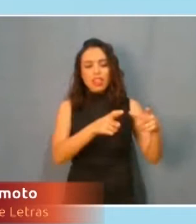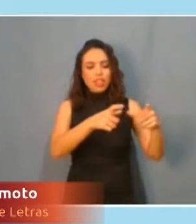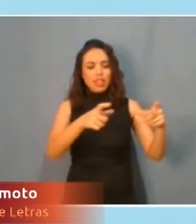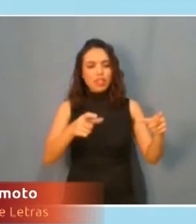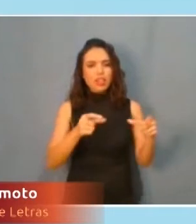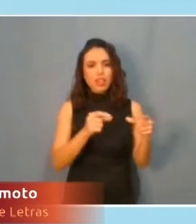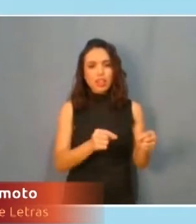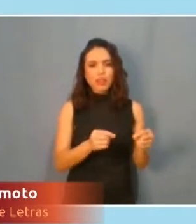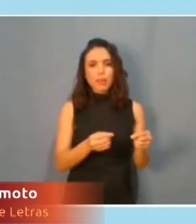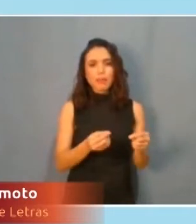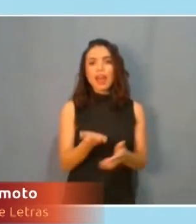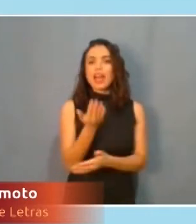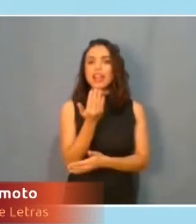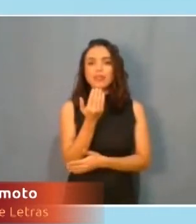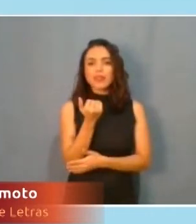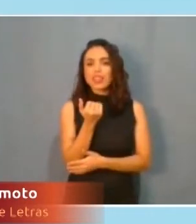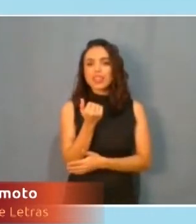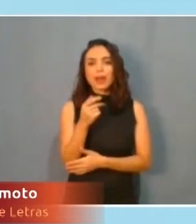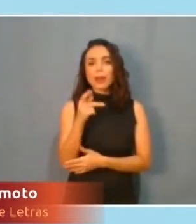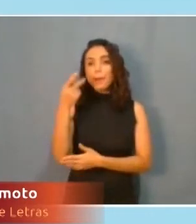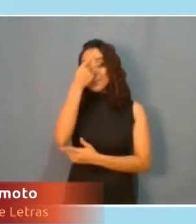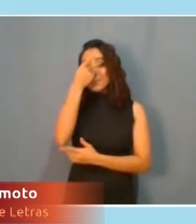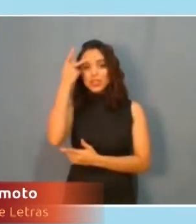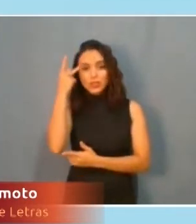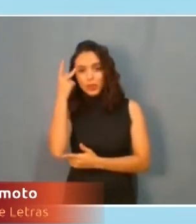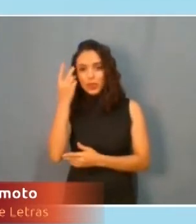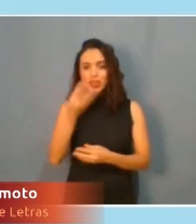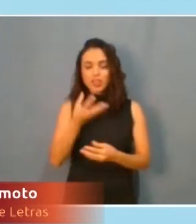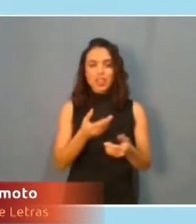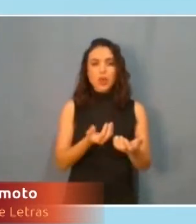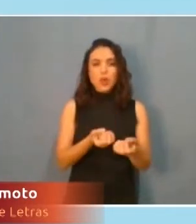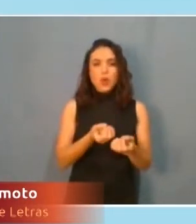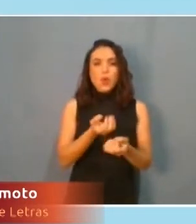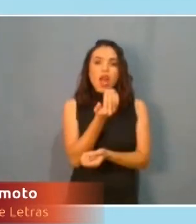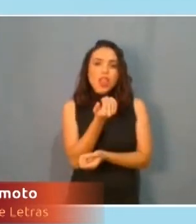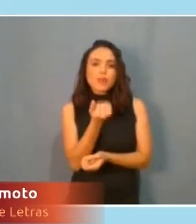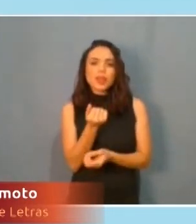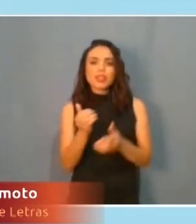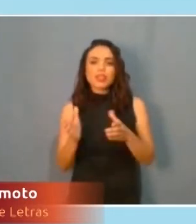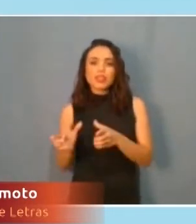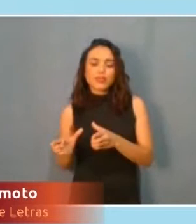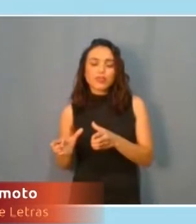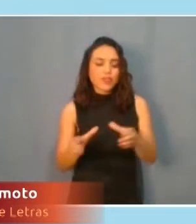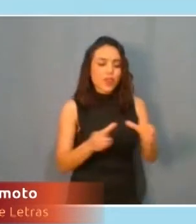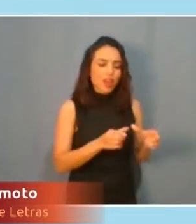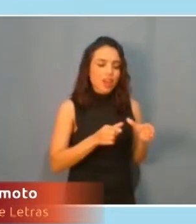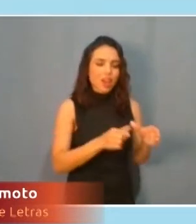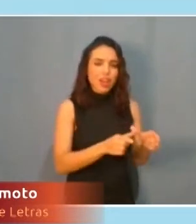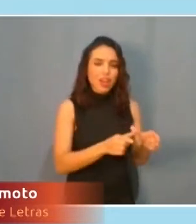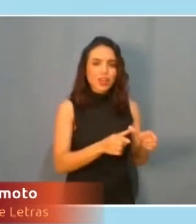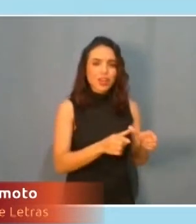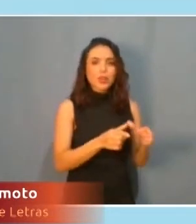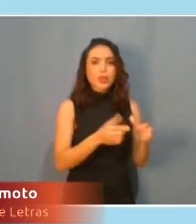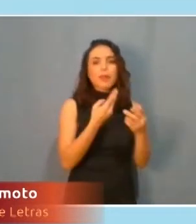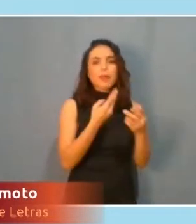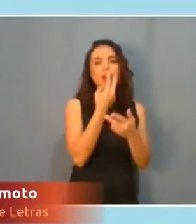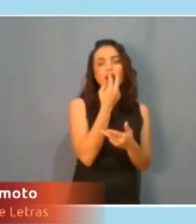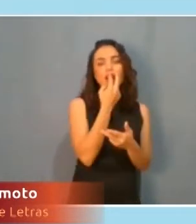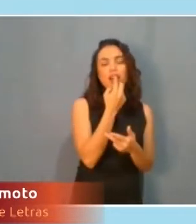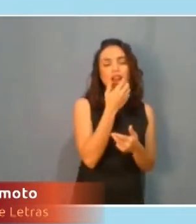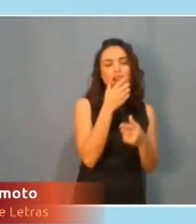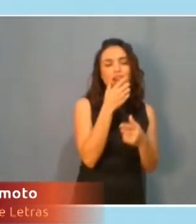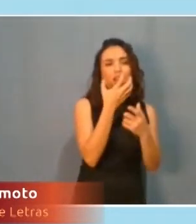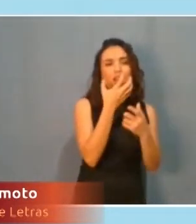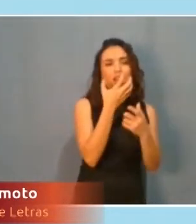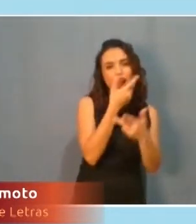E todos sabemos disso, né? É comprado por países, né, principalmente a China. E uma vez vou contar